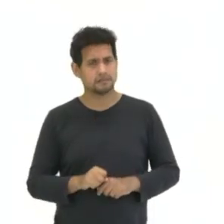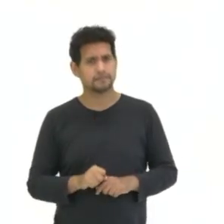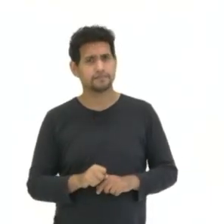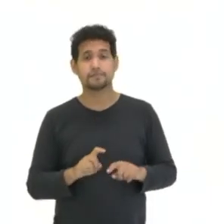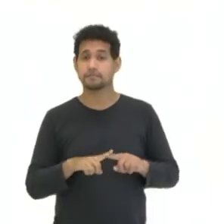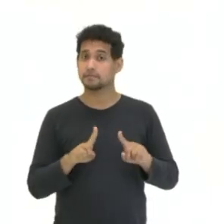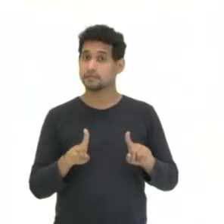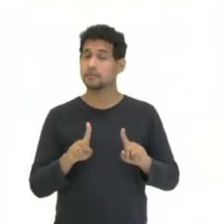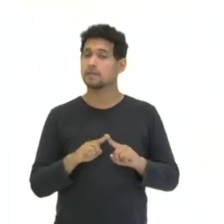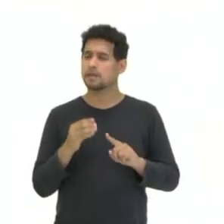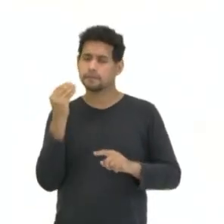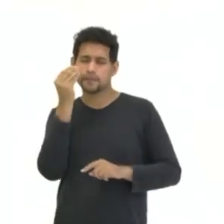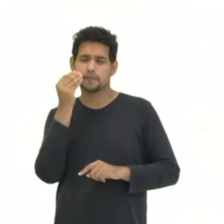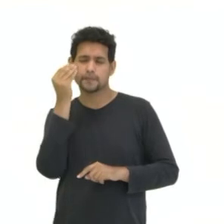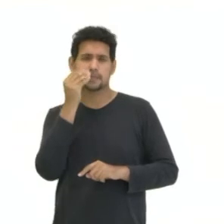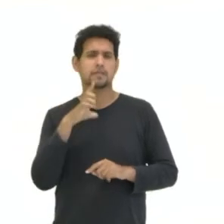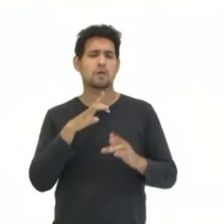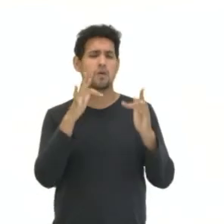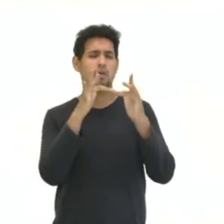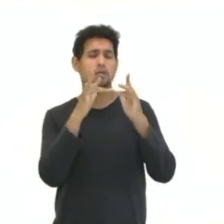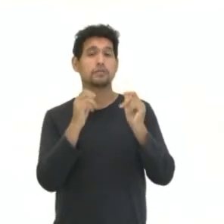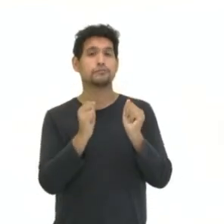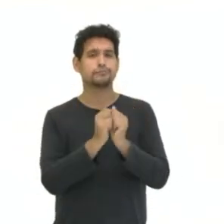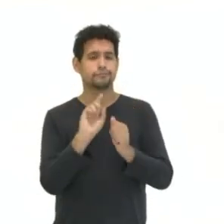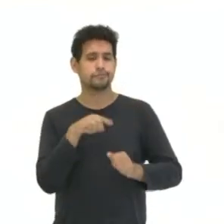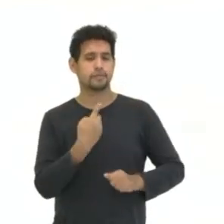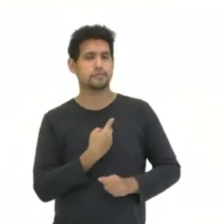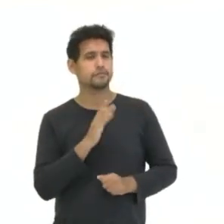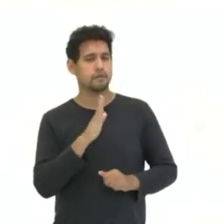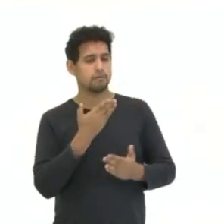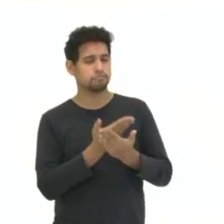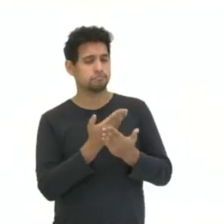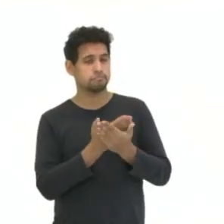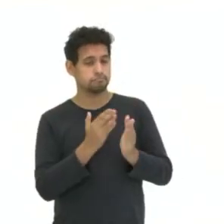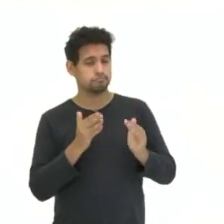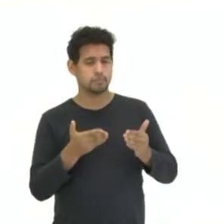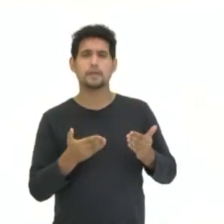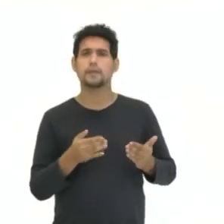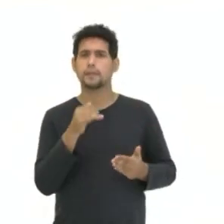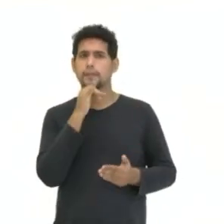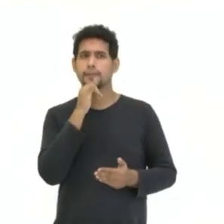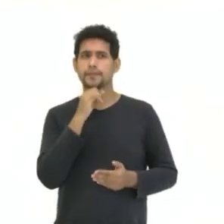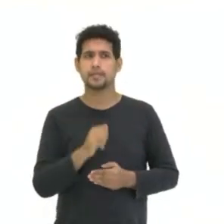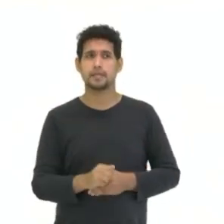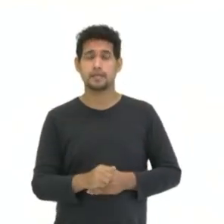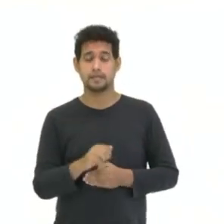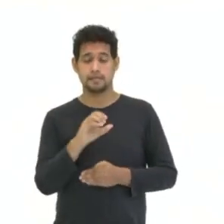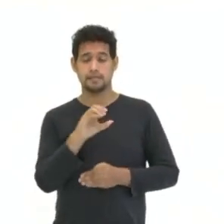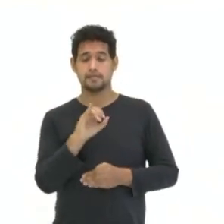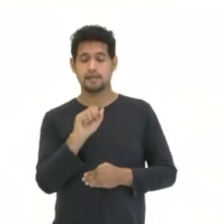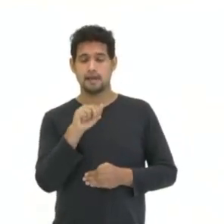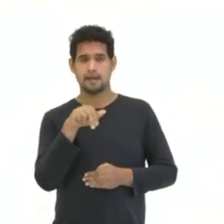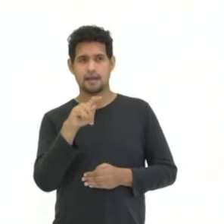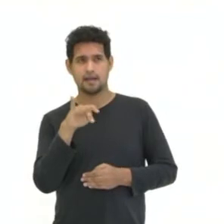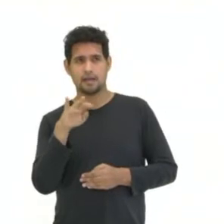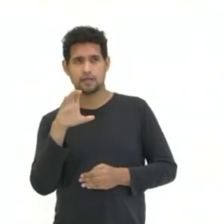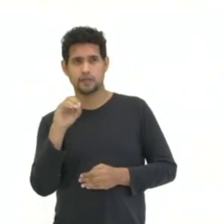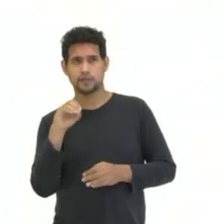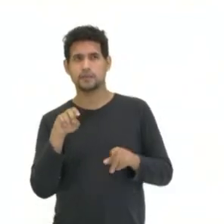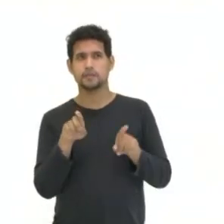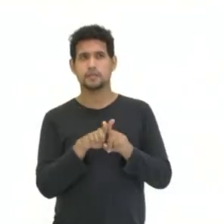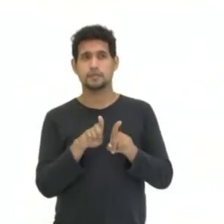e esse experimento está muito relacionado com o que nós estamos estudando aqui. Veja, o cianato de amônio e